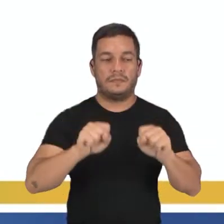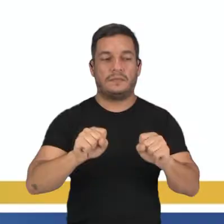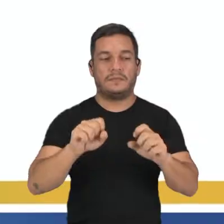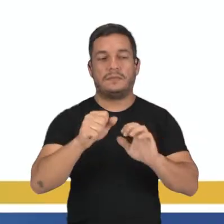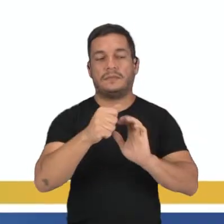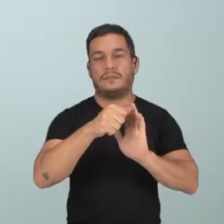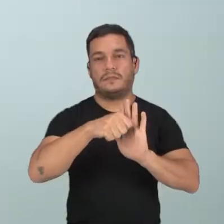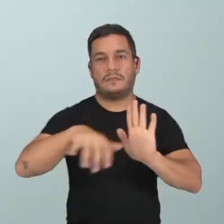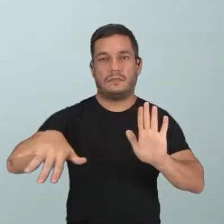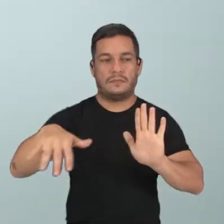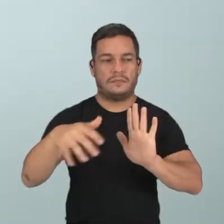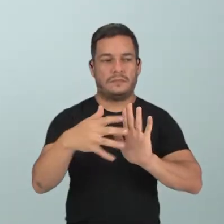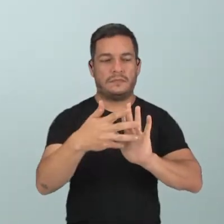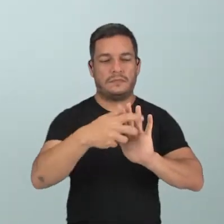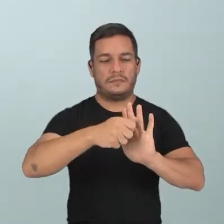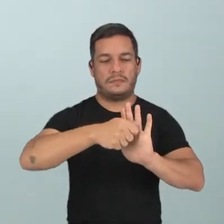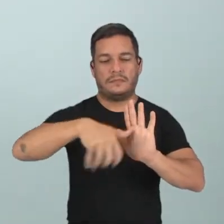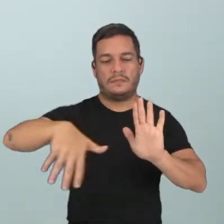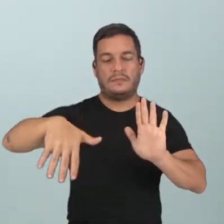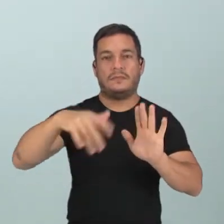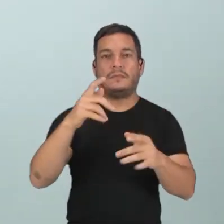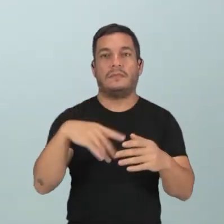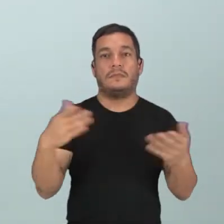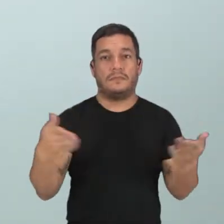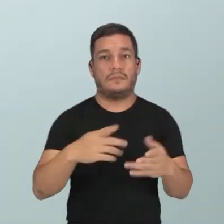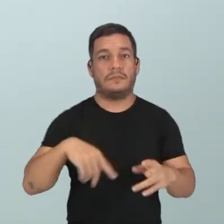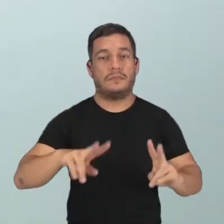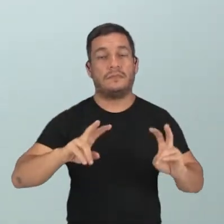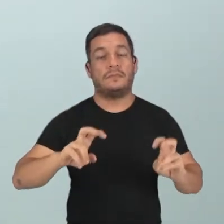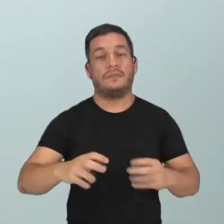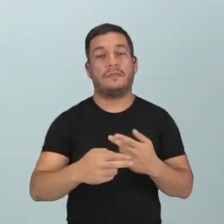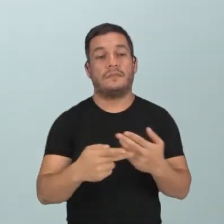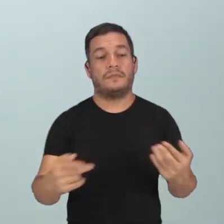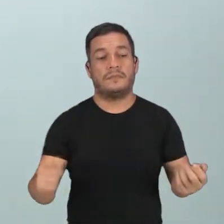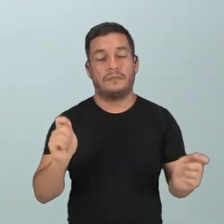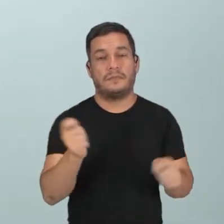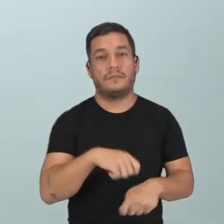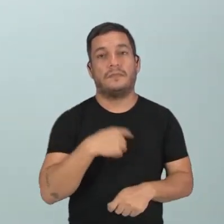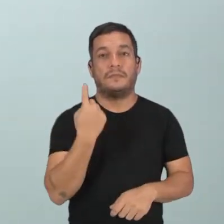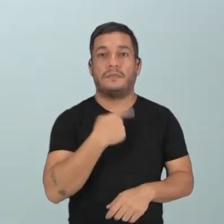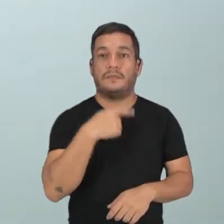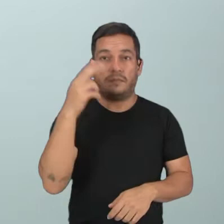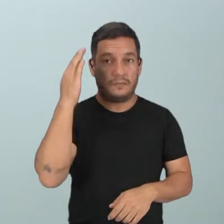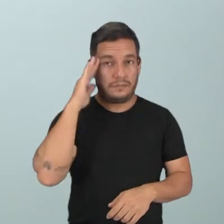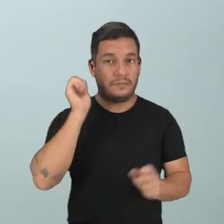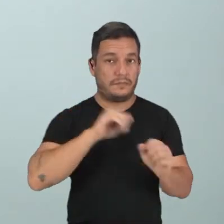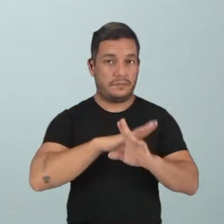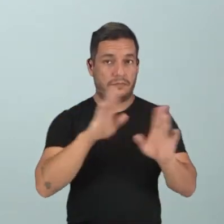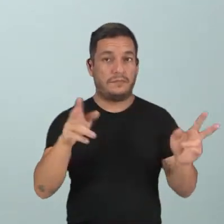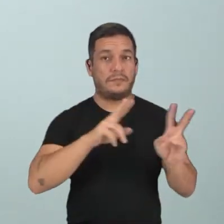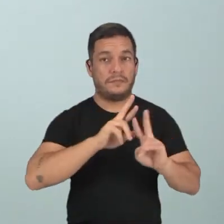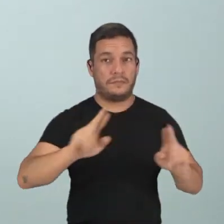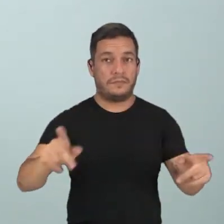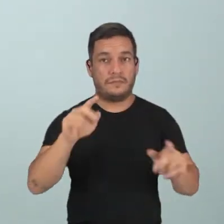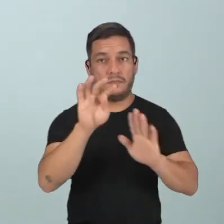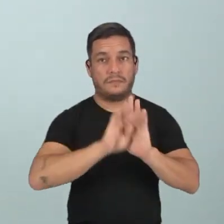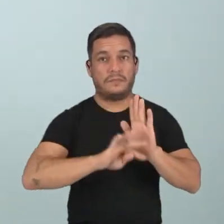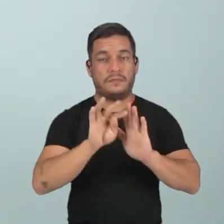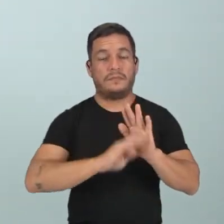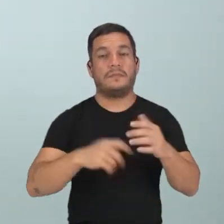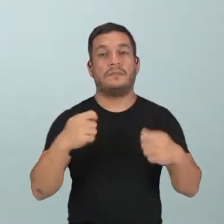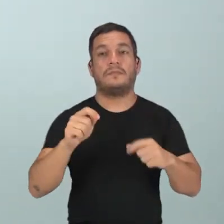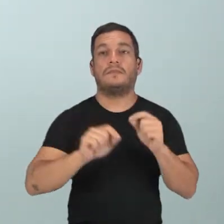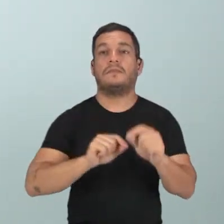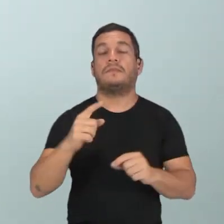linguagem agora vamos perceber uma coisa para que possamos distinguir um texto do outro é